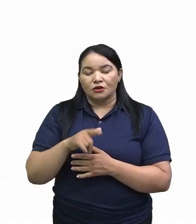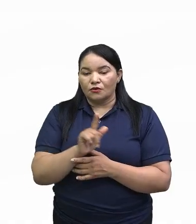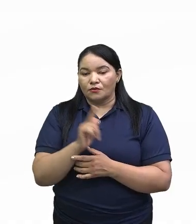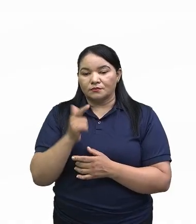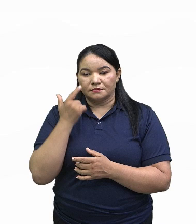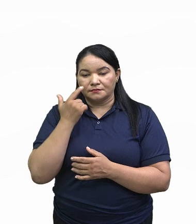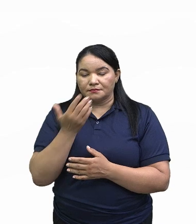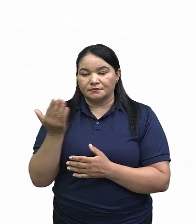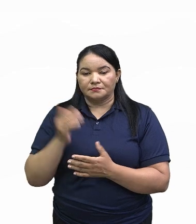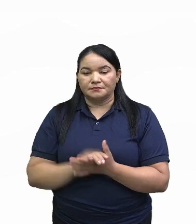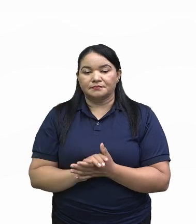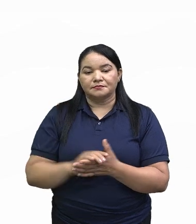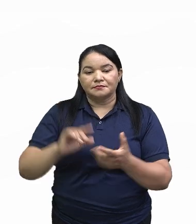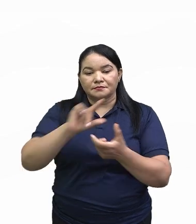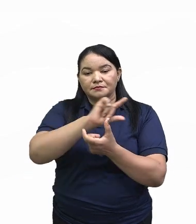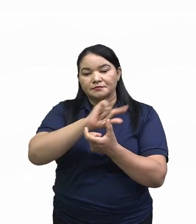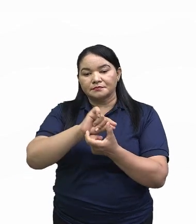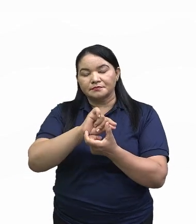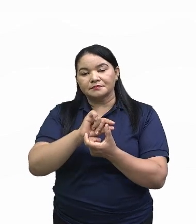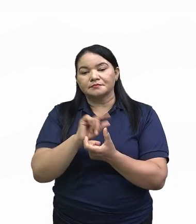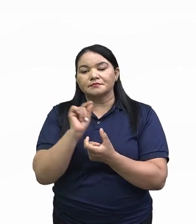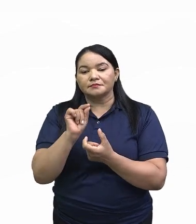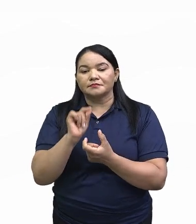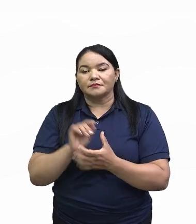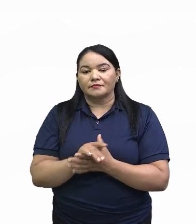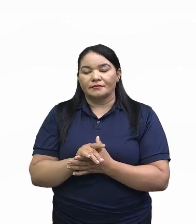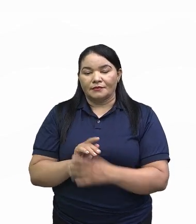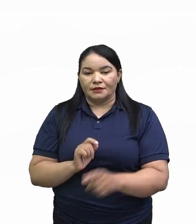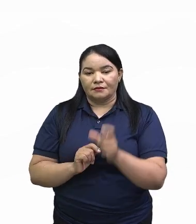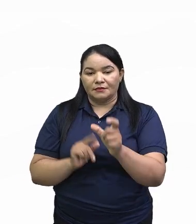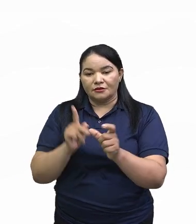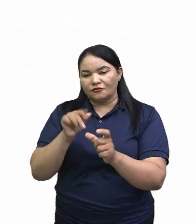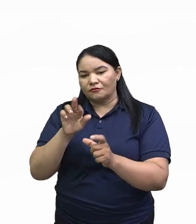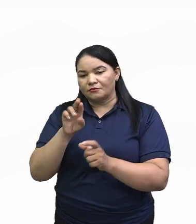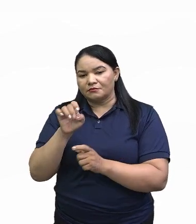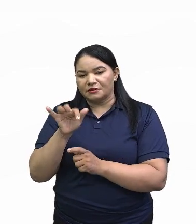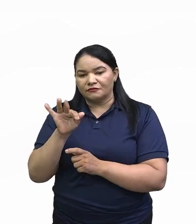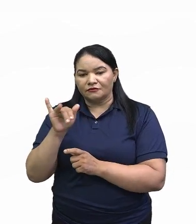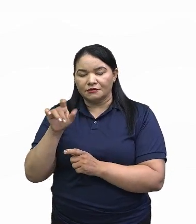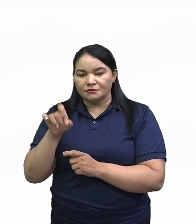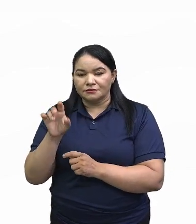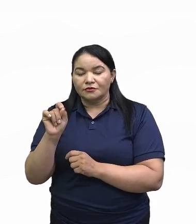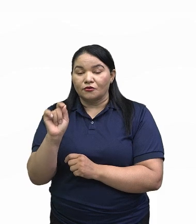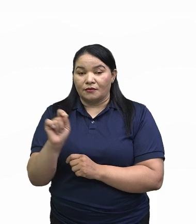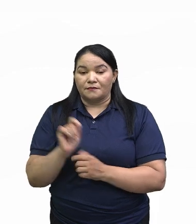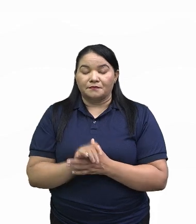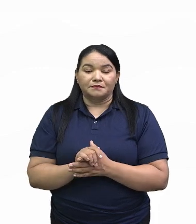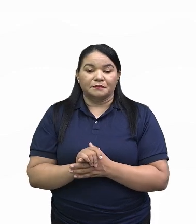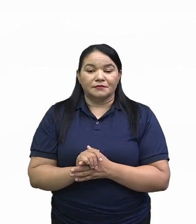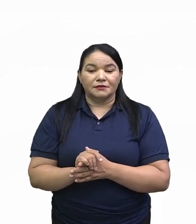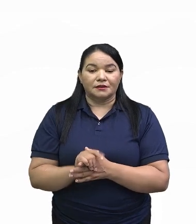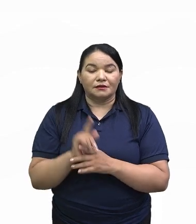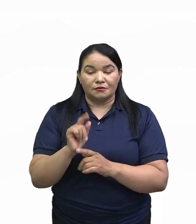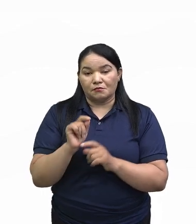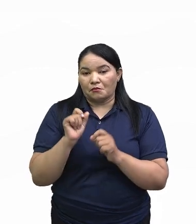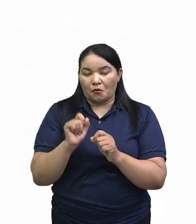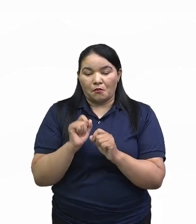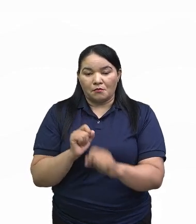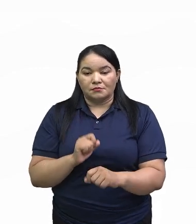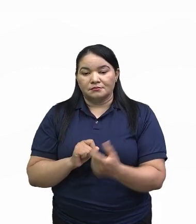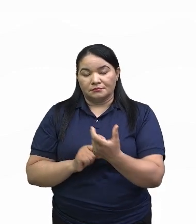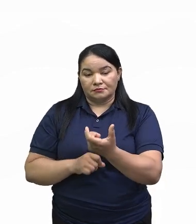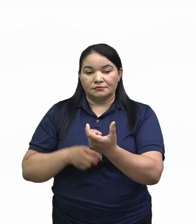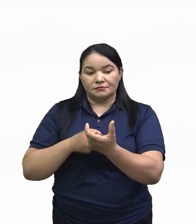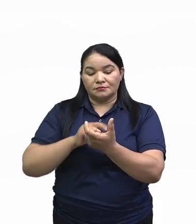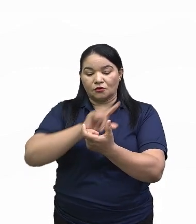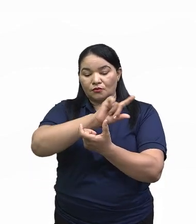O que significa o prefixo? O prefixo é a partícula que pode ser acrescentada